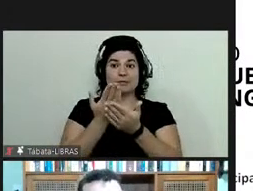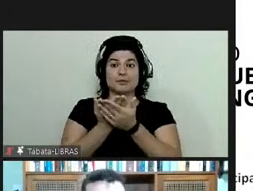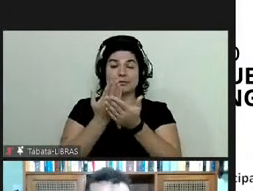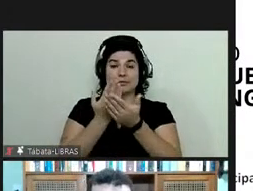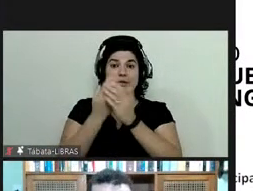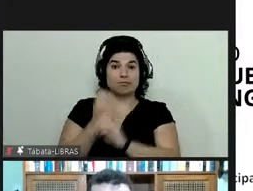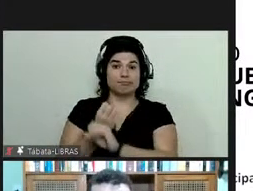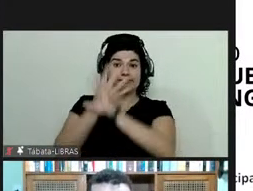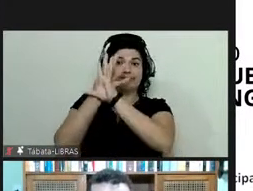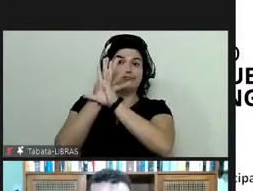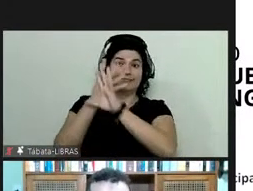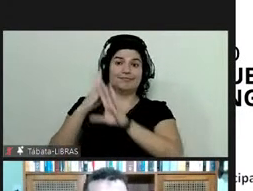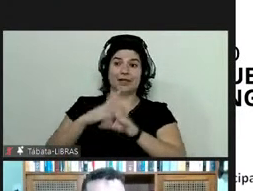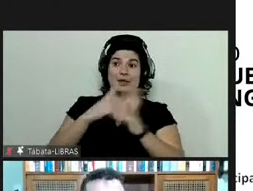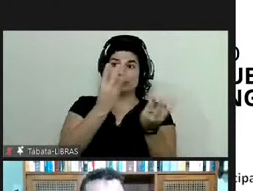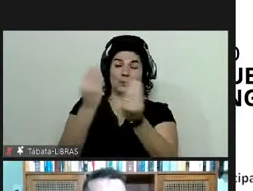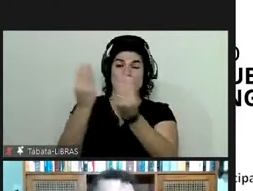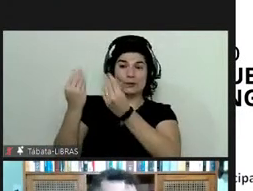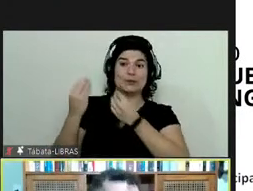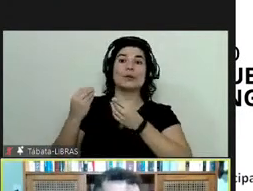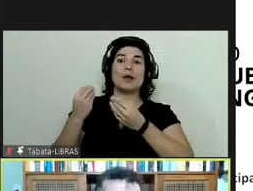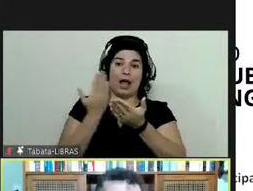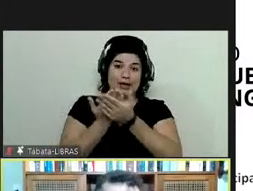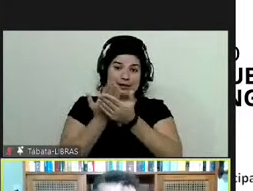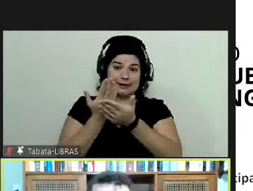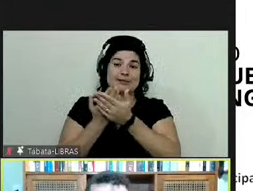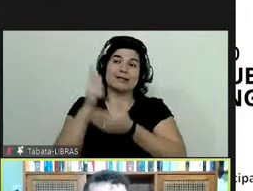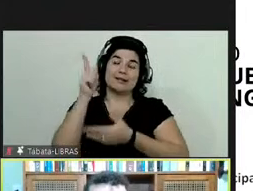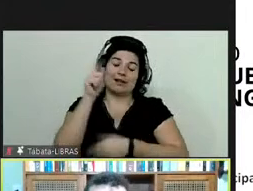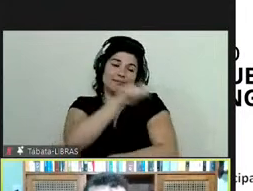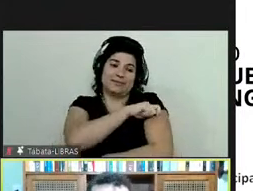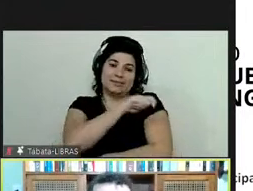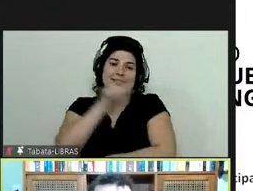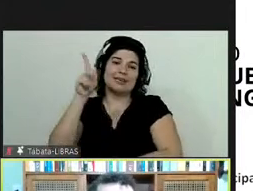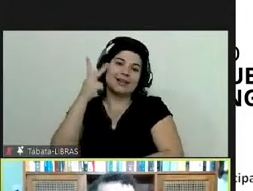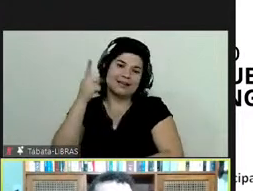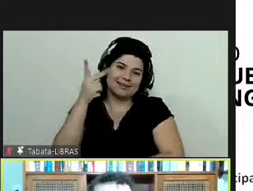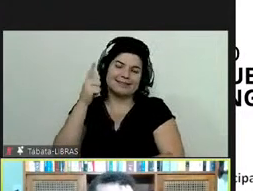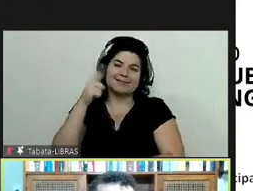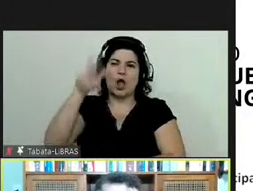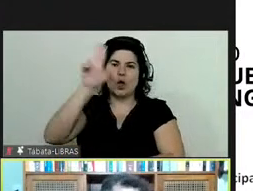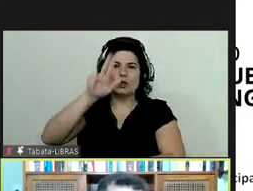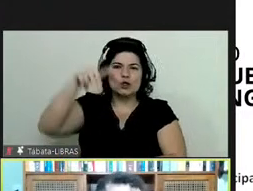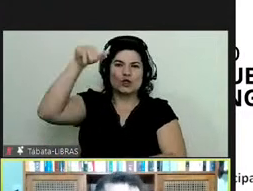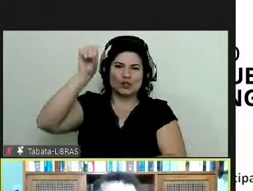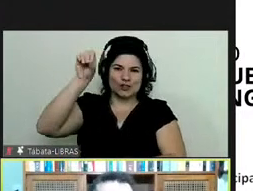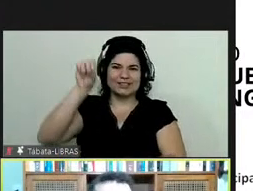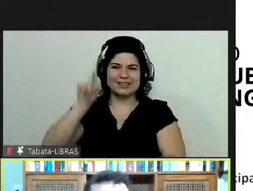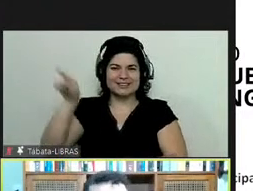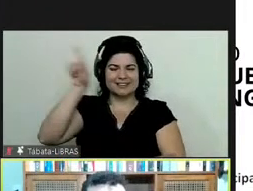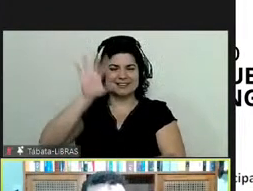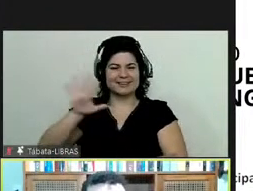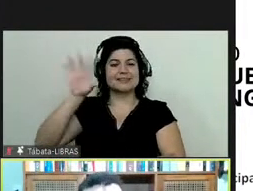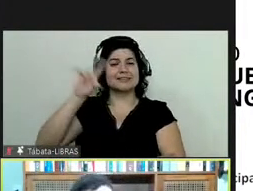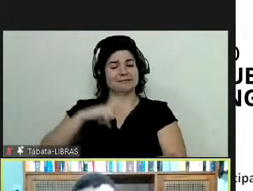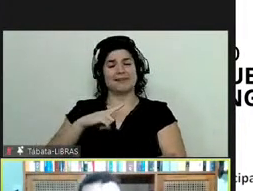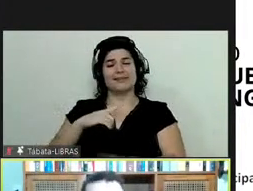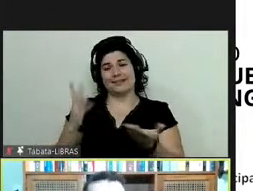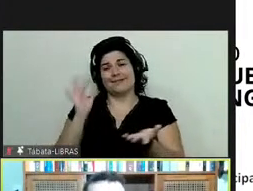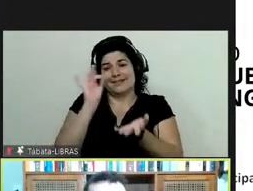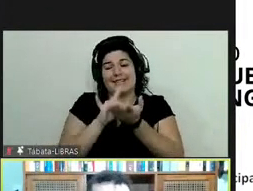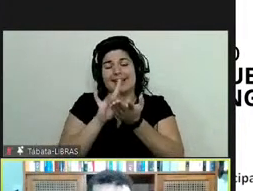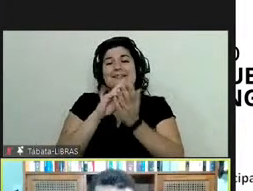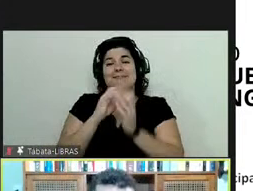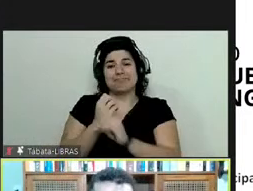aumentou bastante nossos alunos do Nordeste no final eu fico muito feliz com isso não é essa é a mágica do online como a gente não dá para realizar na sala